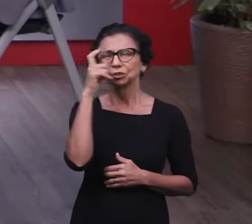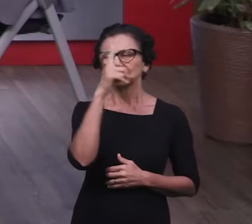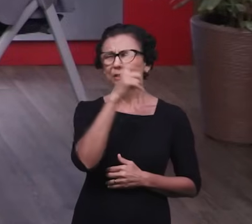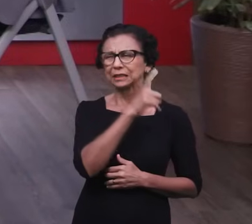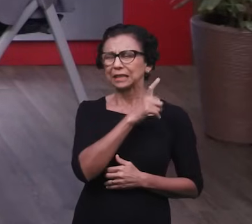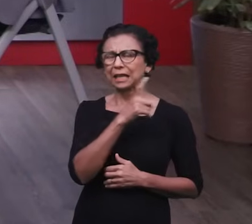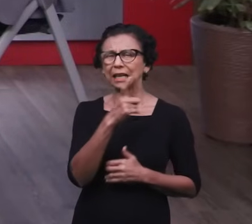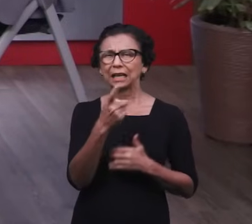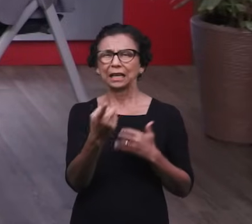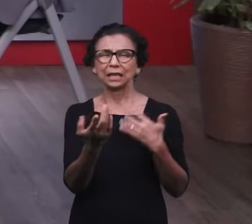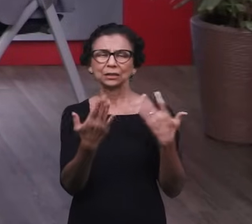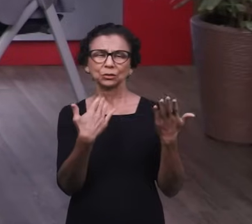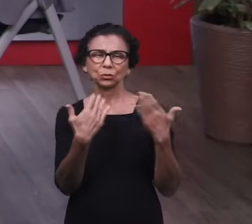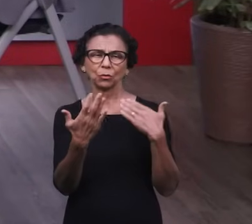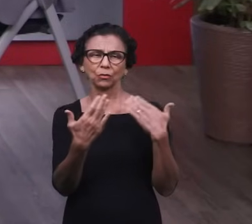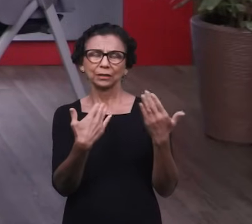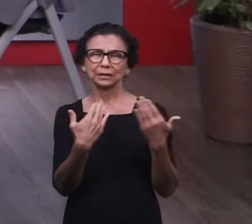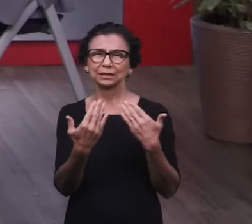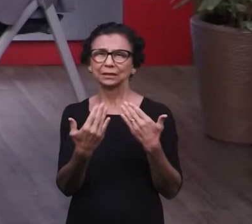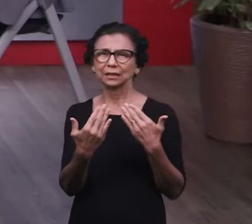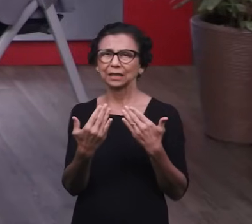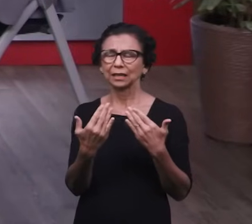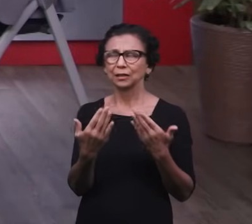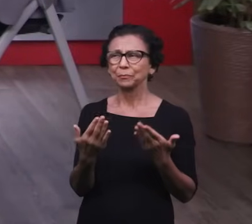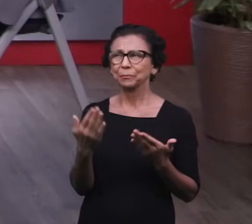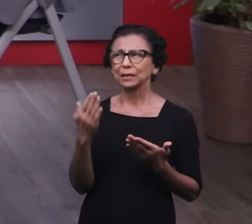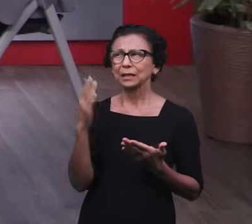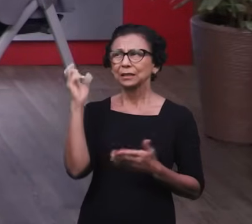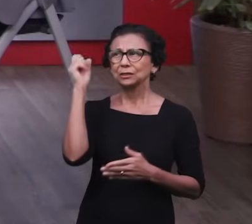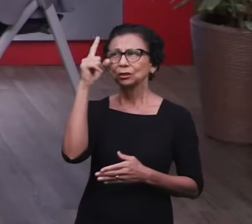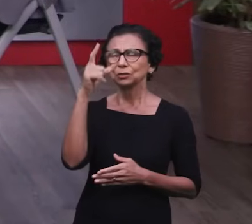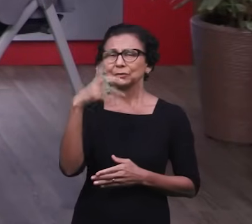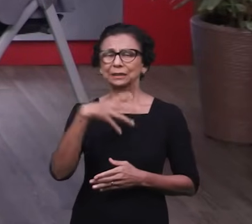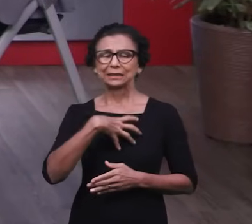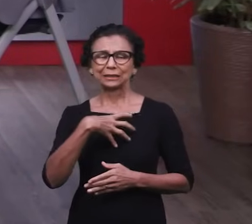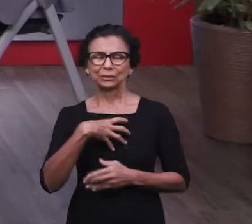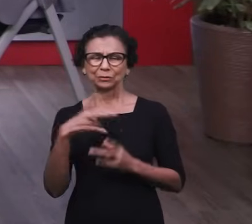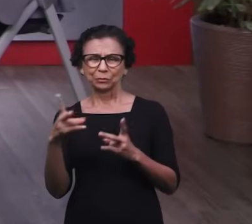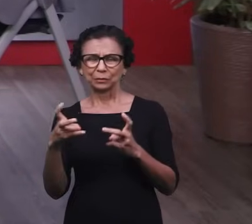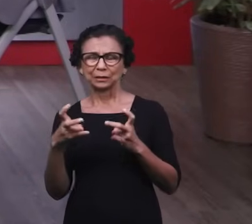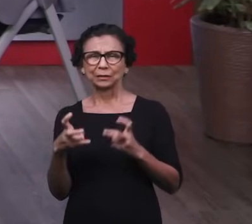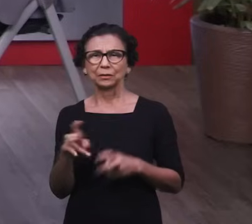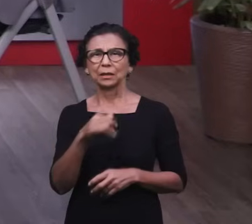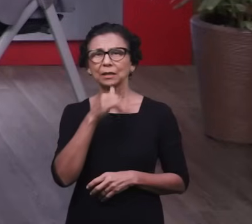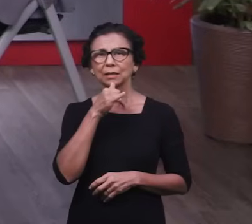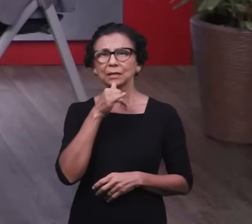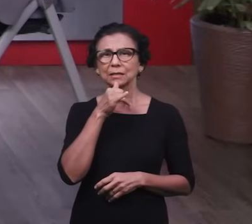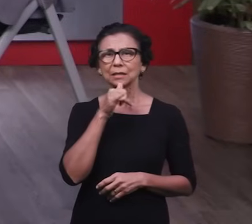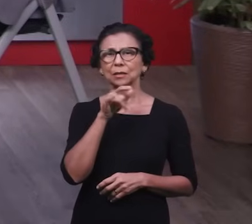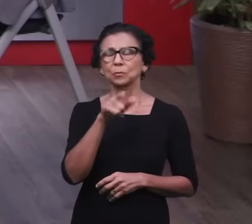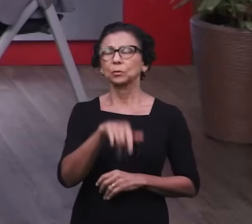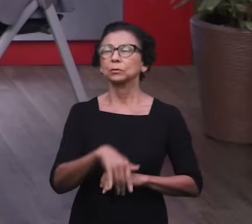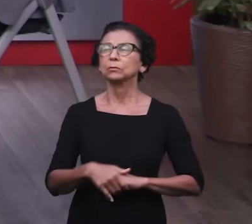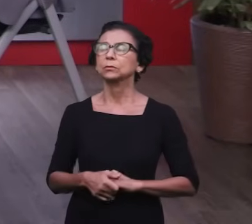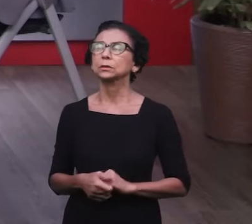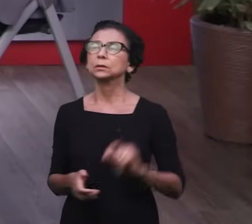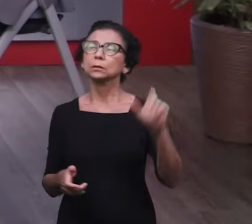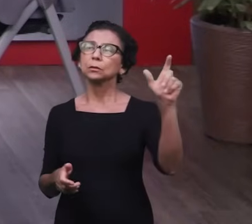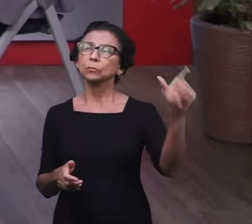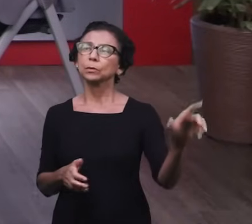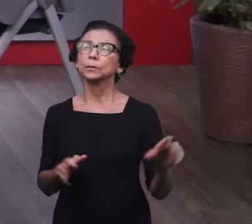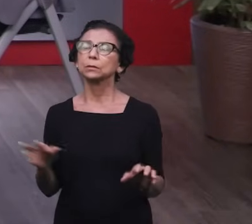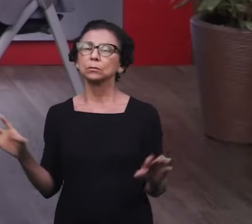emoções, interpretar o que o outro está sentindo. Por exemplo, você está acostumado a encontrar a irmã e um belo dia encontra ela